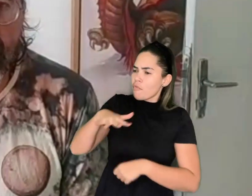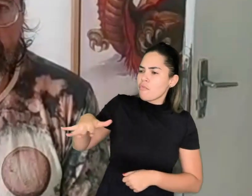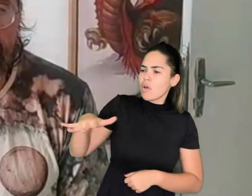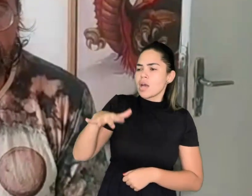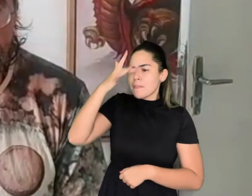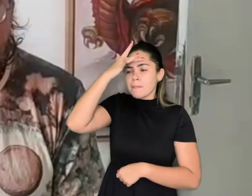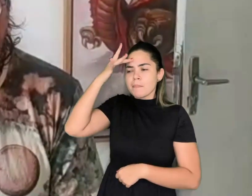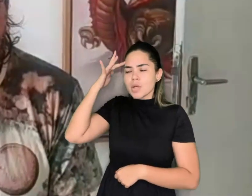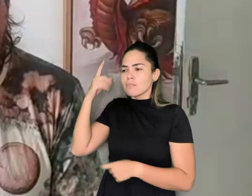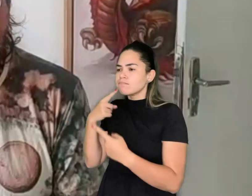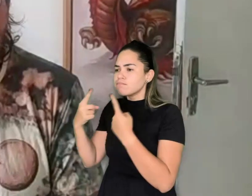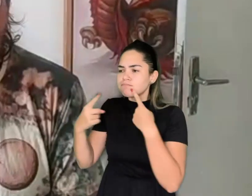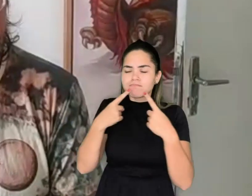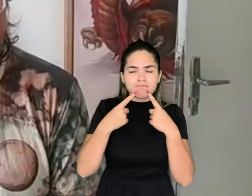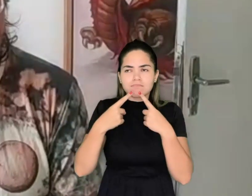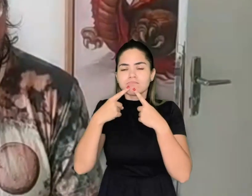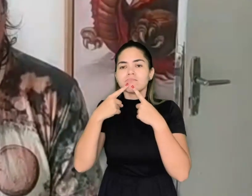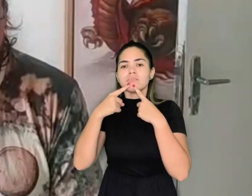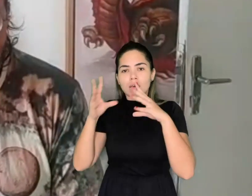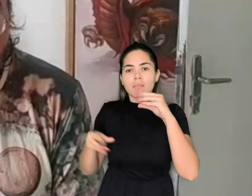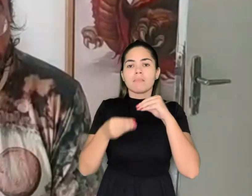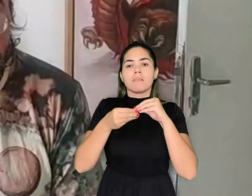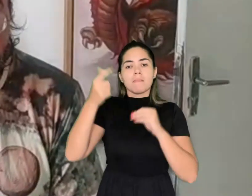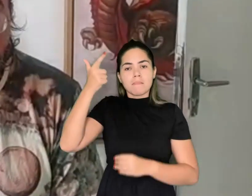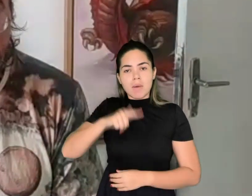com o centro e implementamos